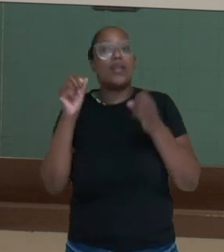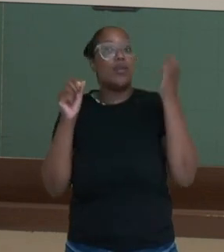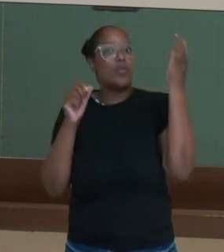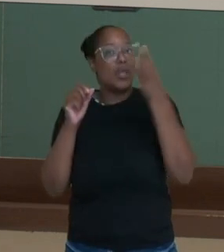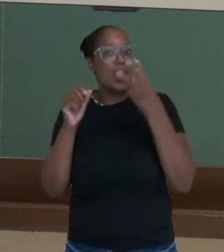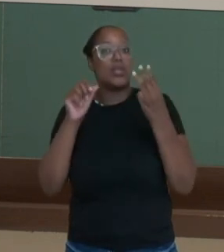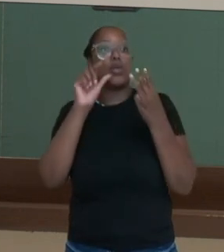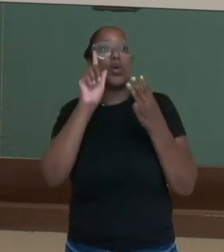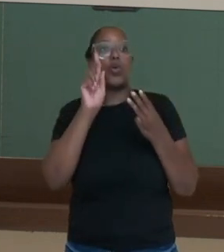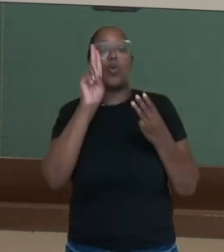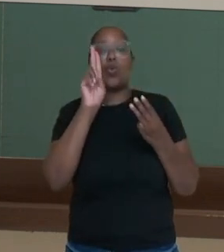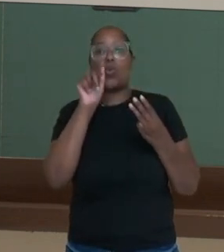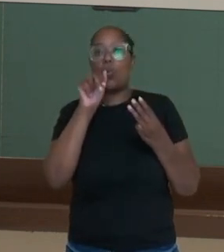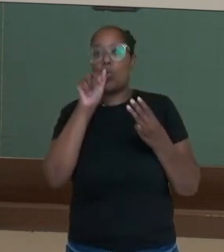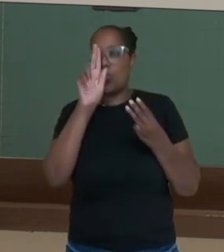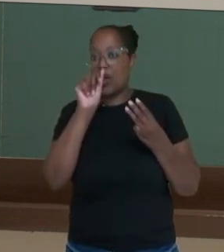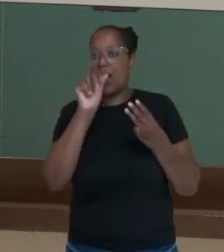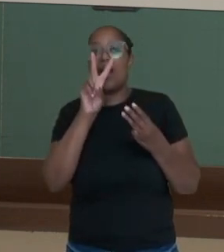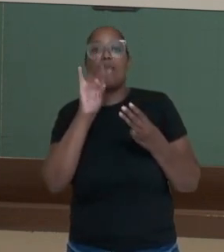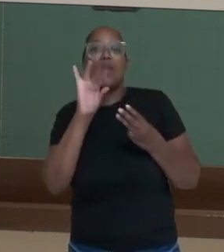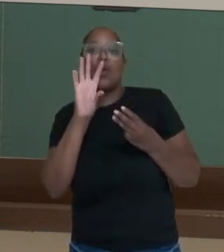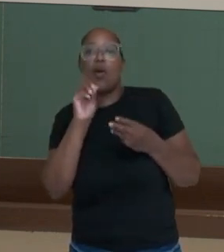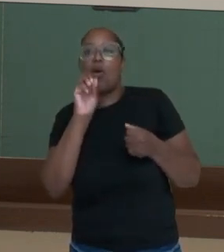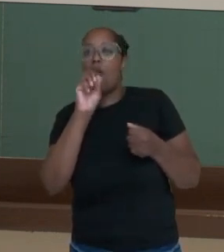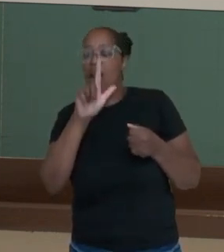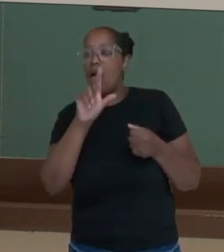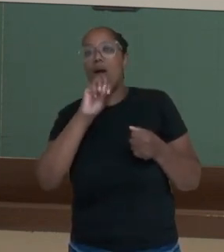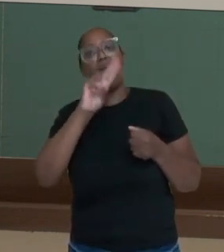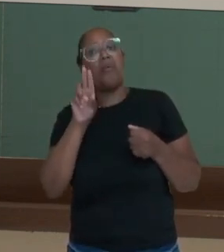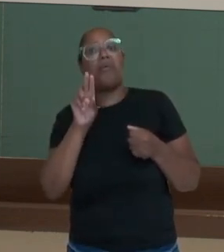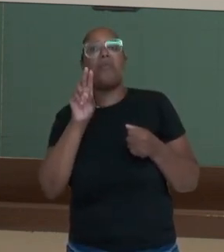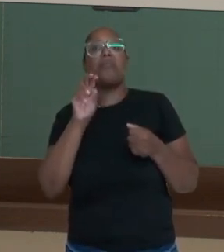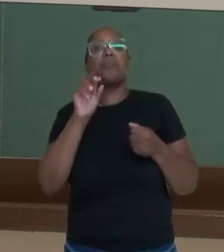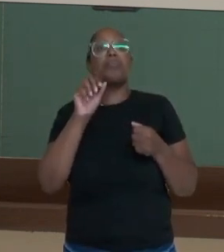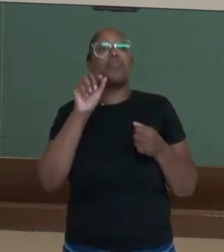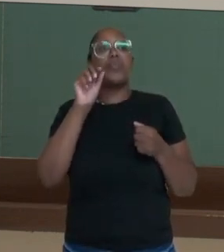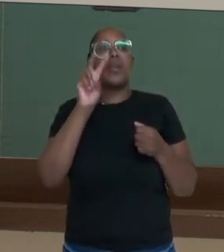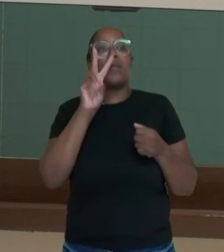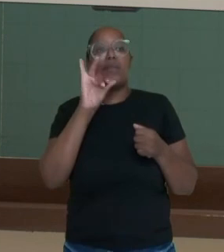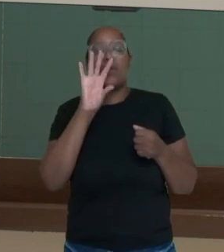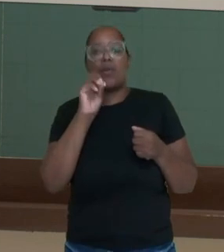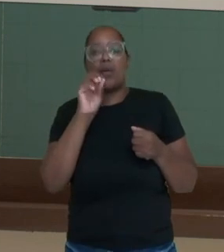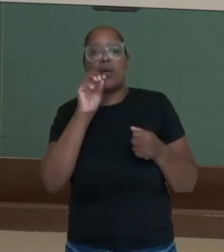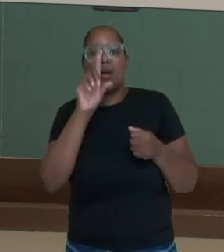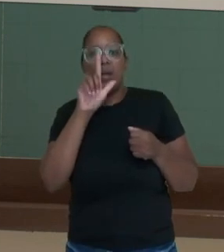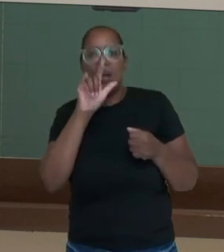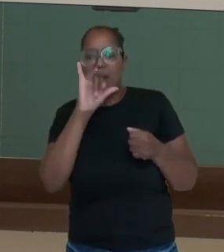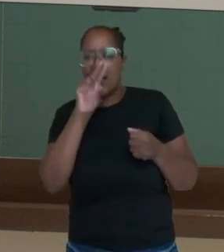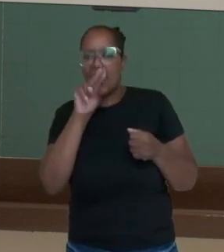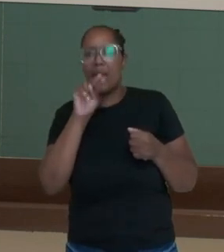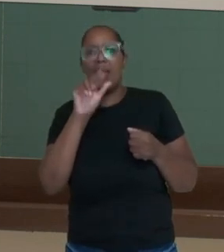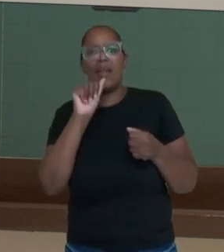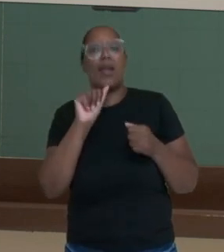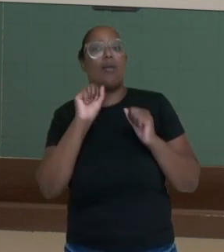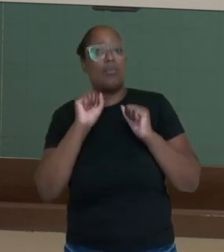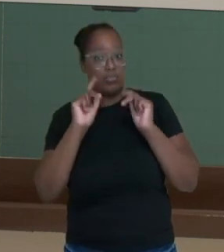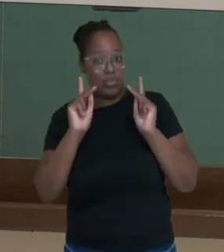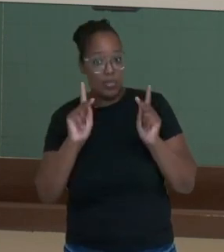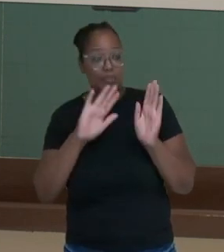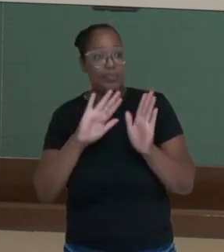médio e o viola, violinha, que é o que faz os improvisos e é o mais agudo da nossa roda, ok?